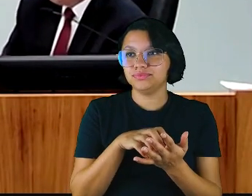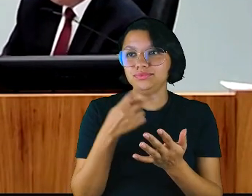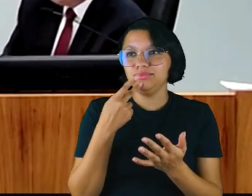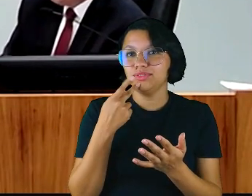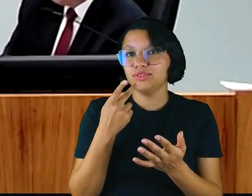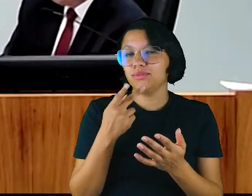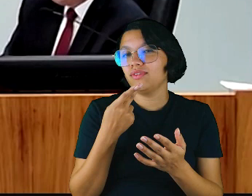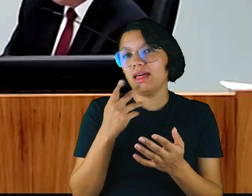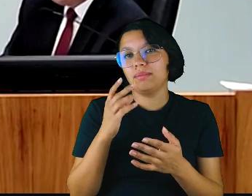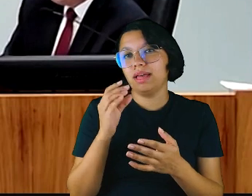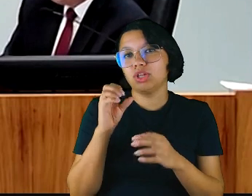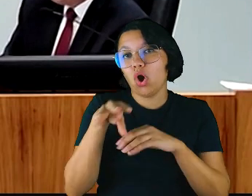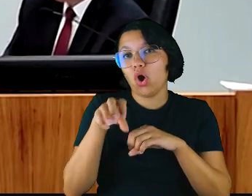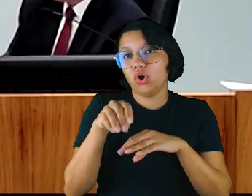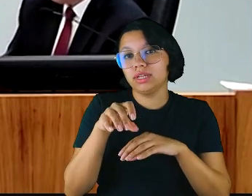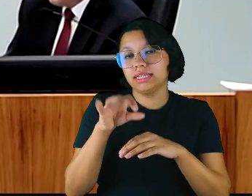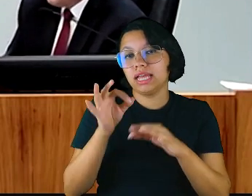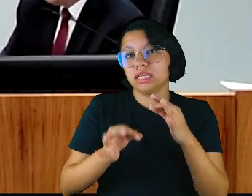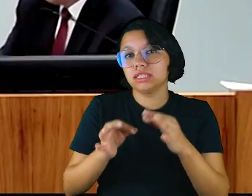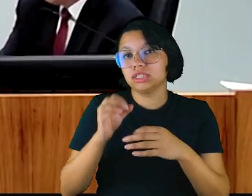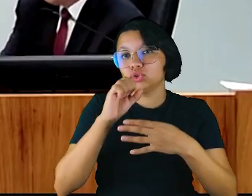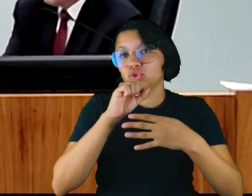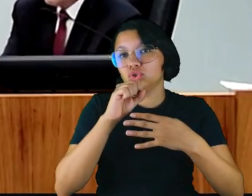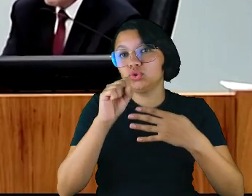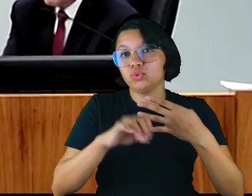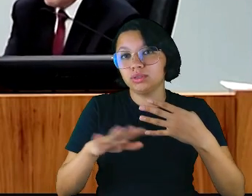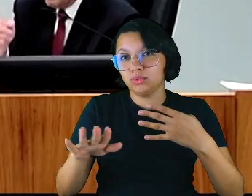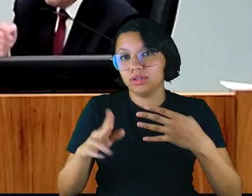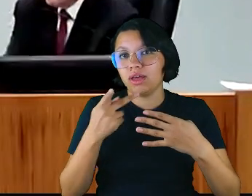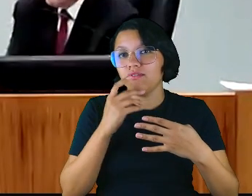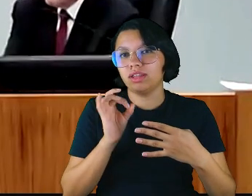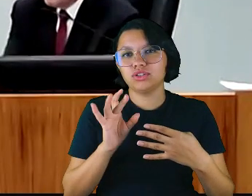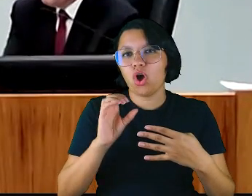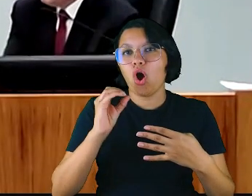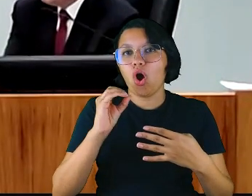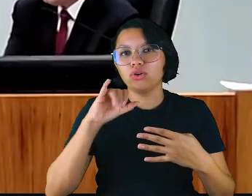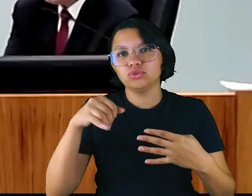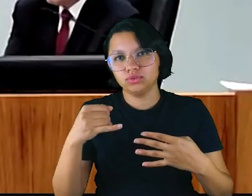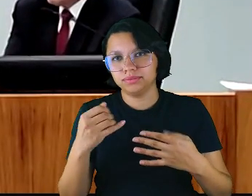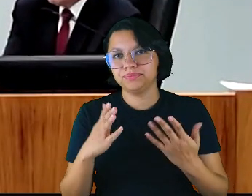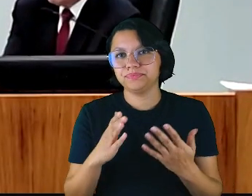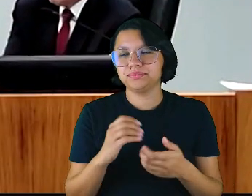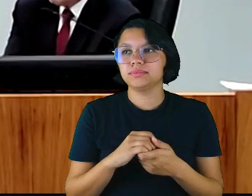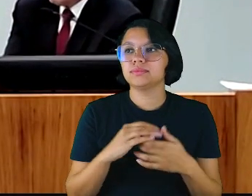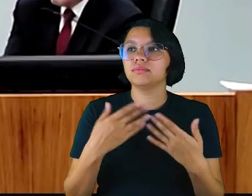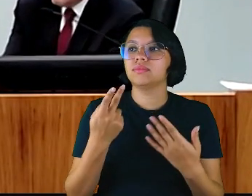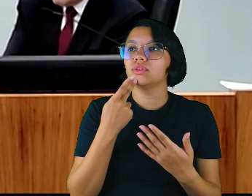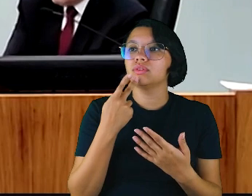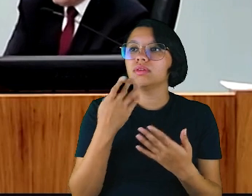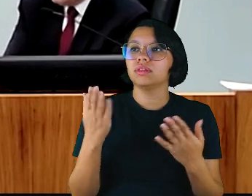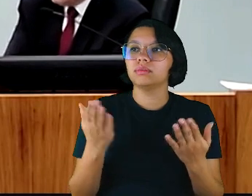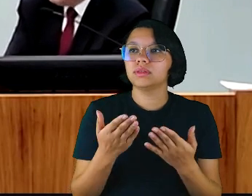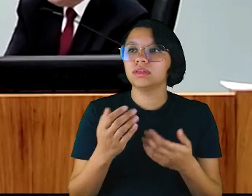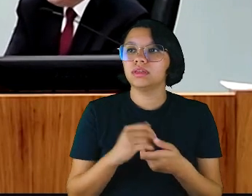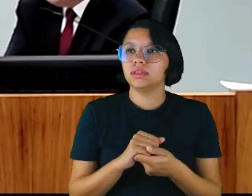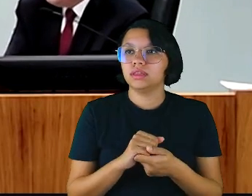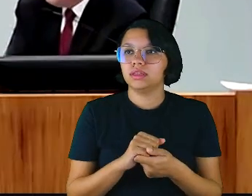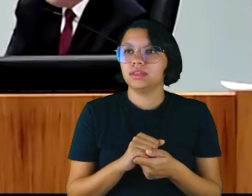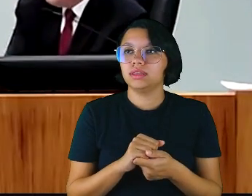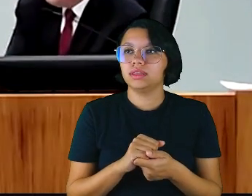A gente nem fala mais orientação jurisprudencial. O Farley falou OJ. Né? O Zé Fábio mencionou. E quando nós falamos